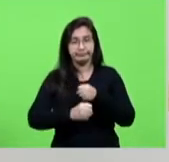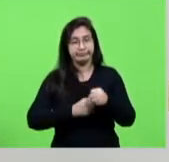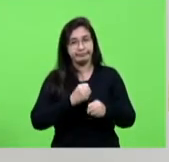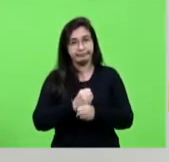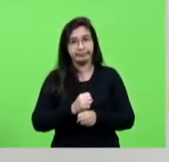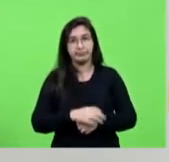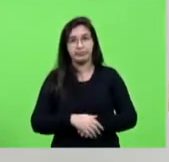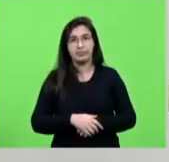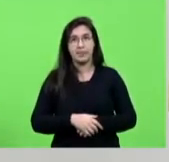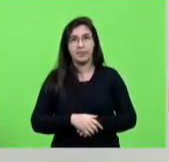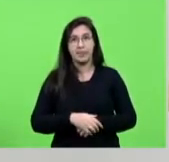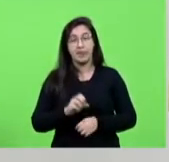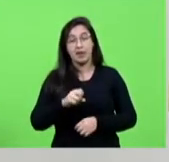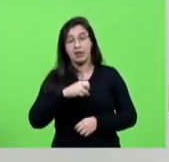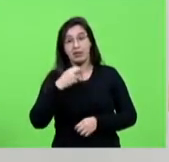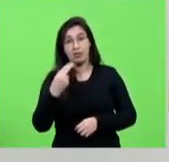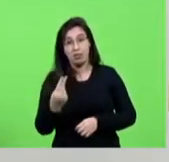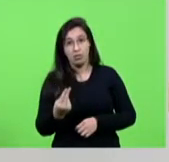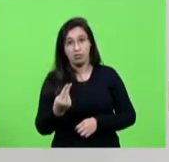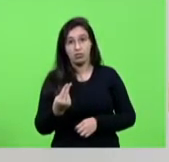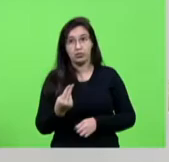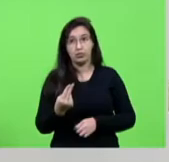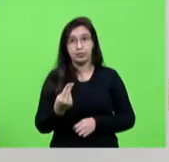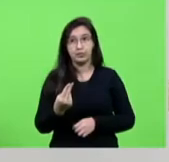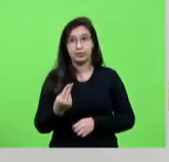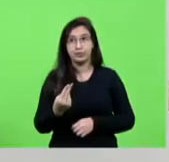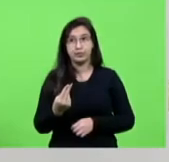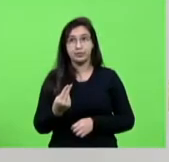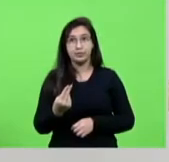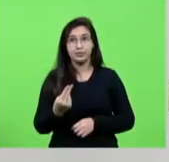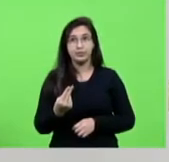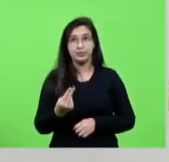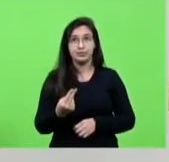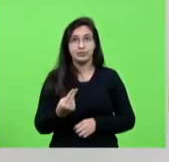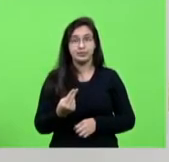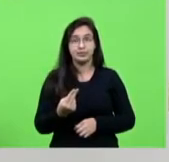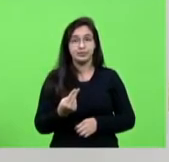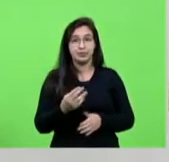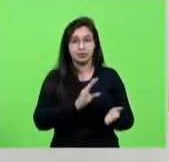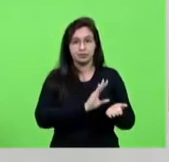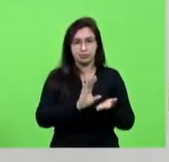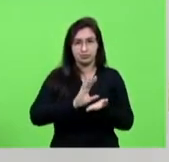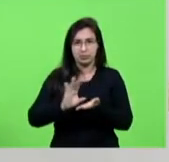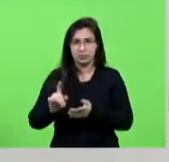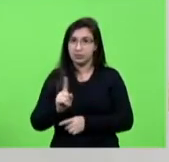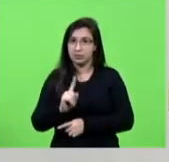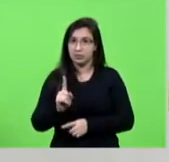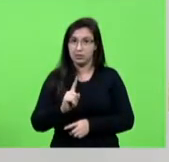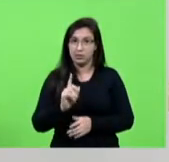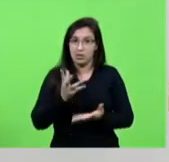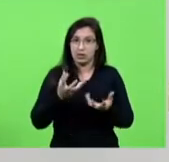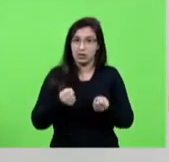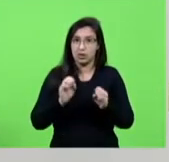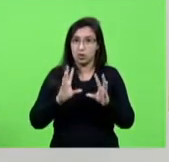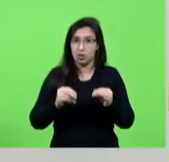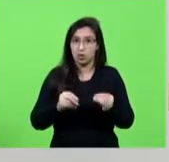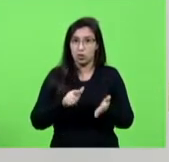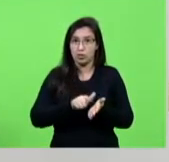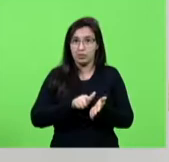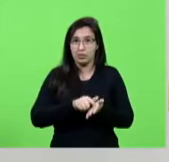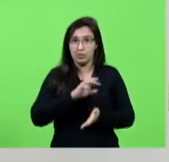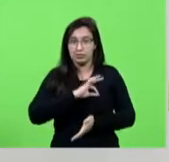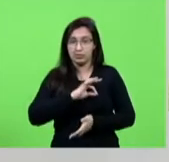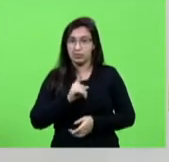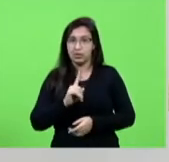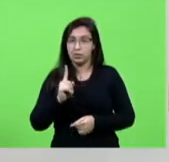assumir. Ou então, isso através, que eu digo, que de repasses, não é assumindo a folha de pagamento, porque isso é